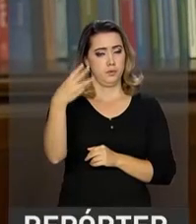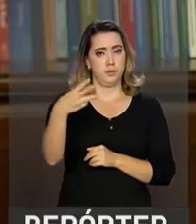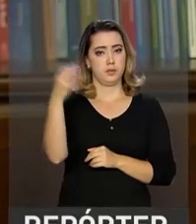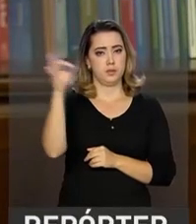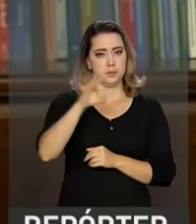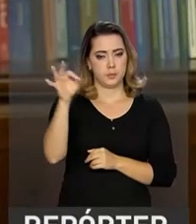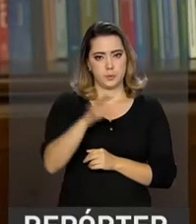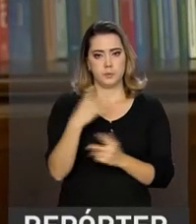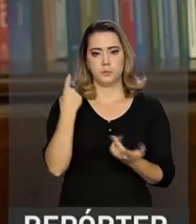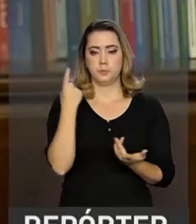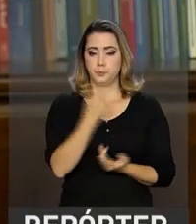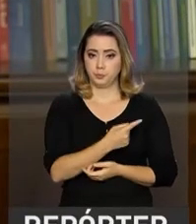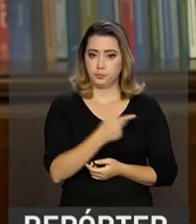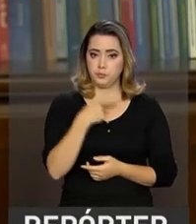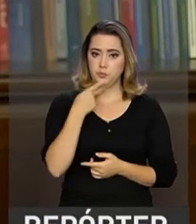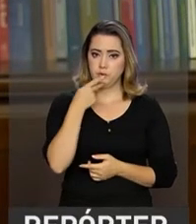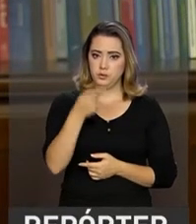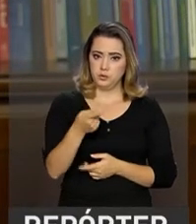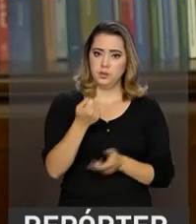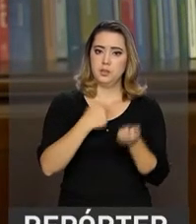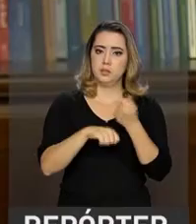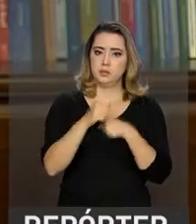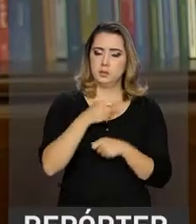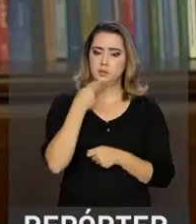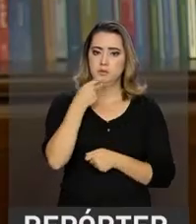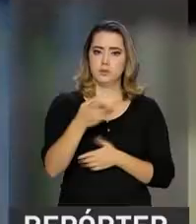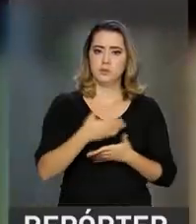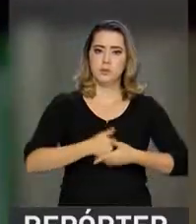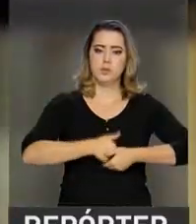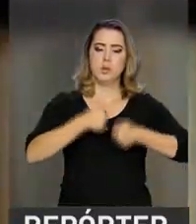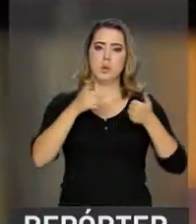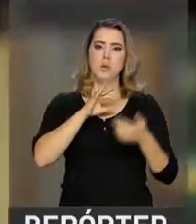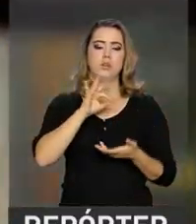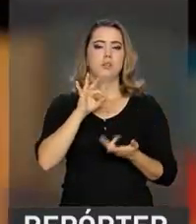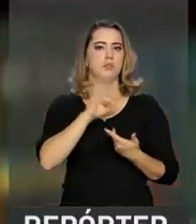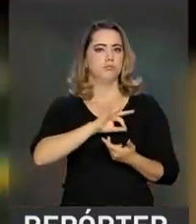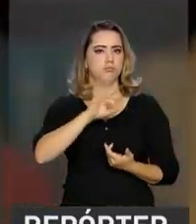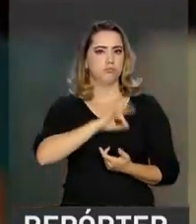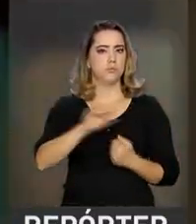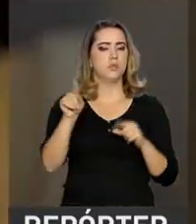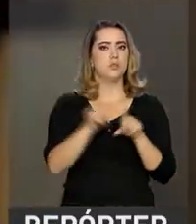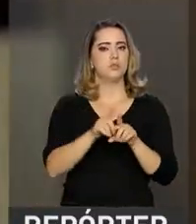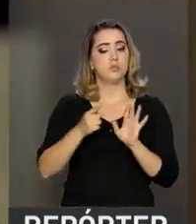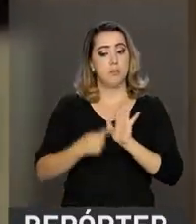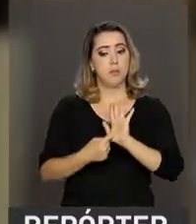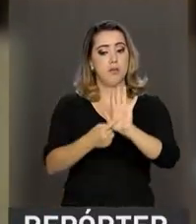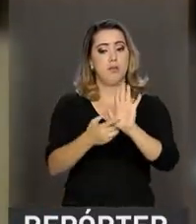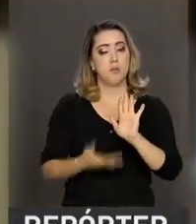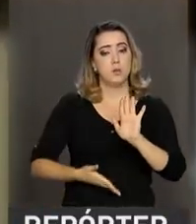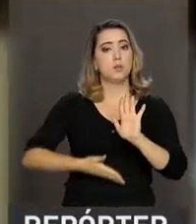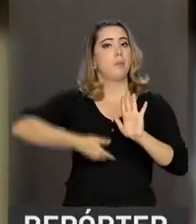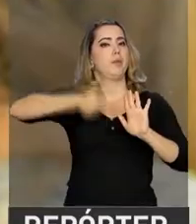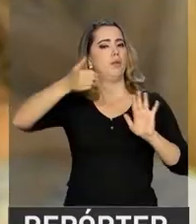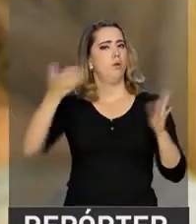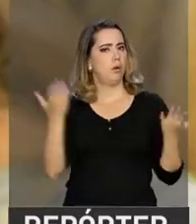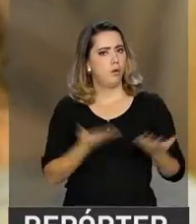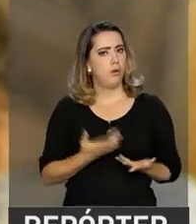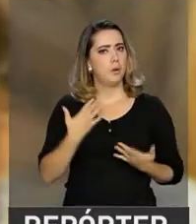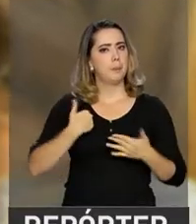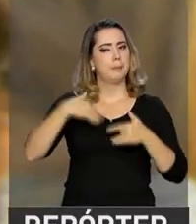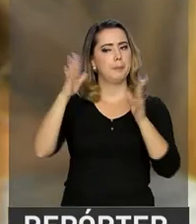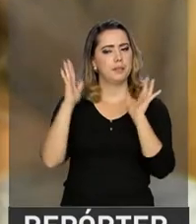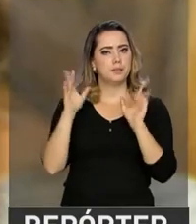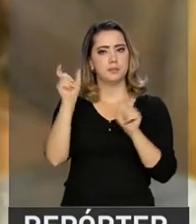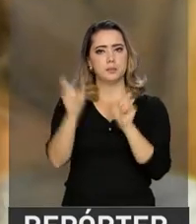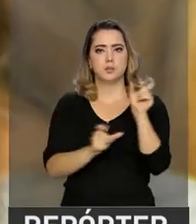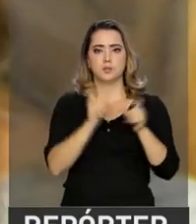esse economista, a melhoria no rendimento no momento da admissão mostra que o mercado de trabalho está aquecido, mais competitivo